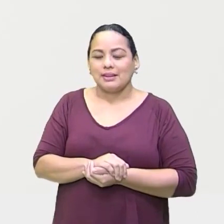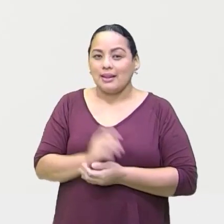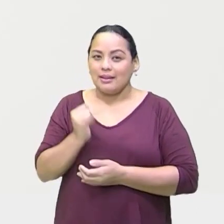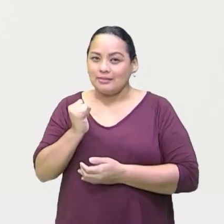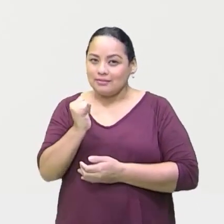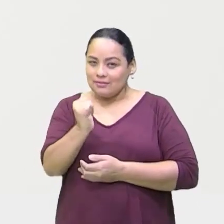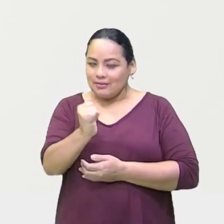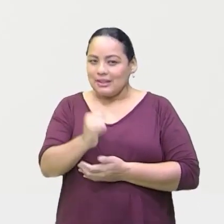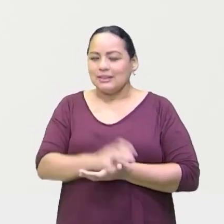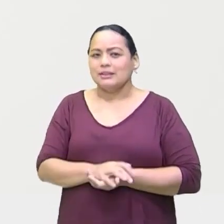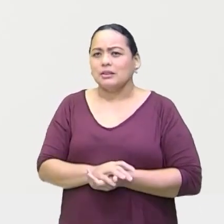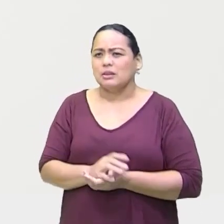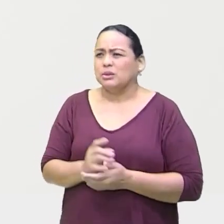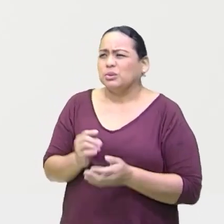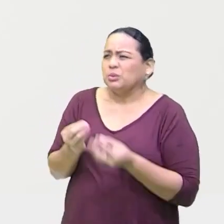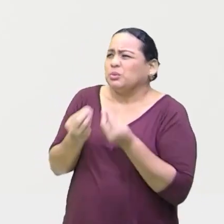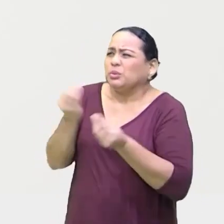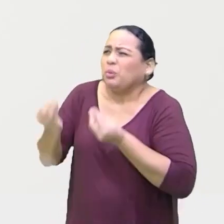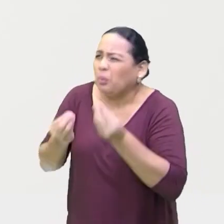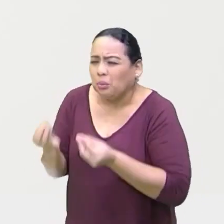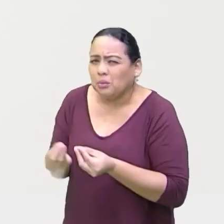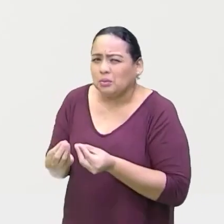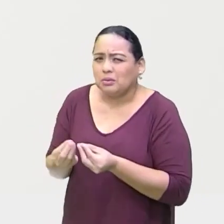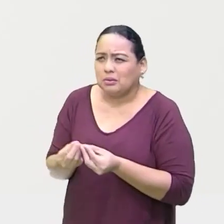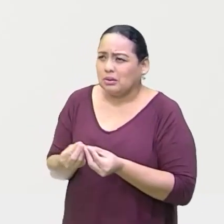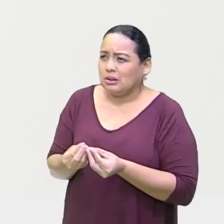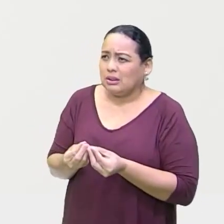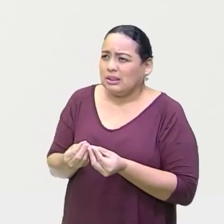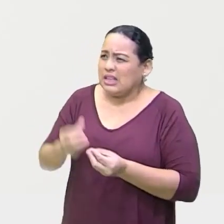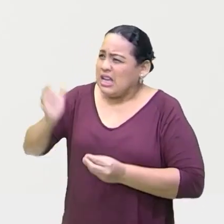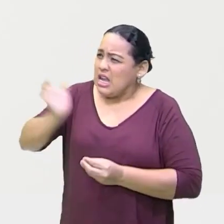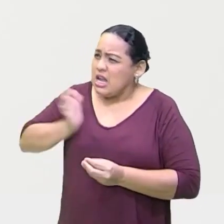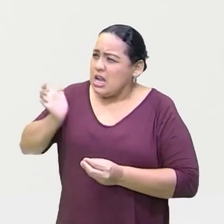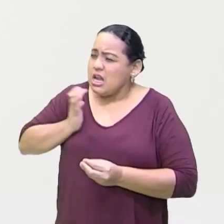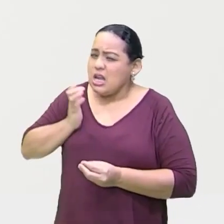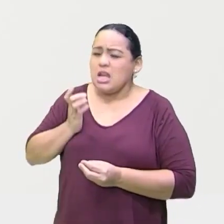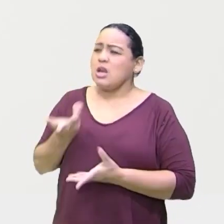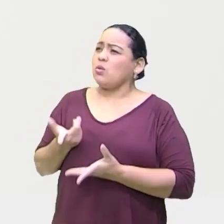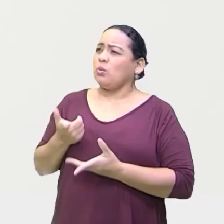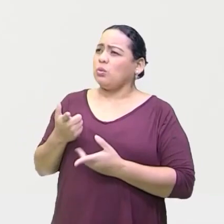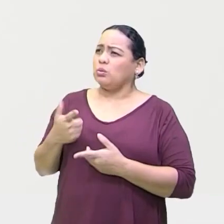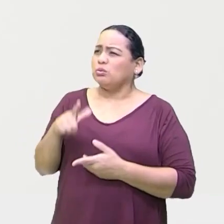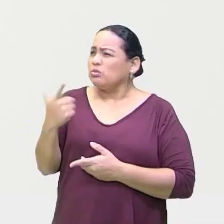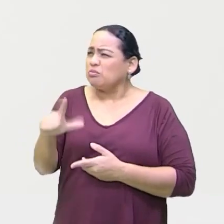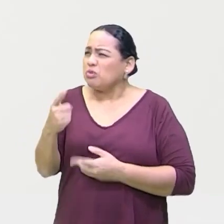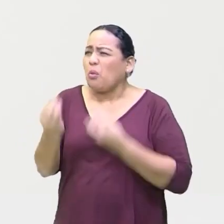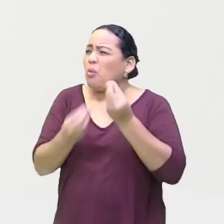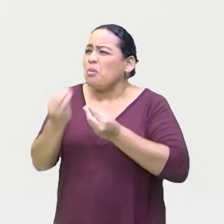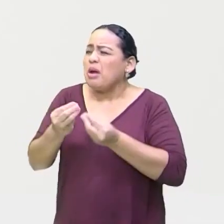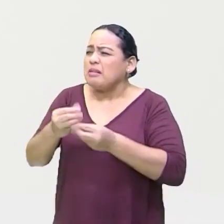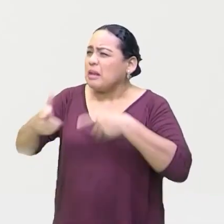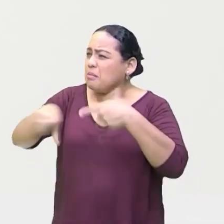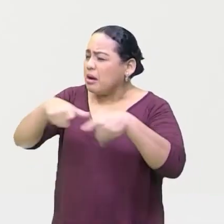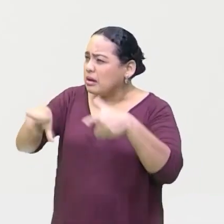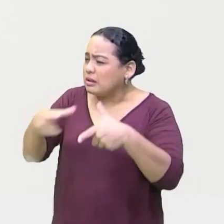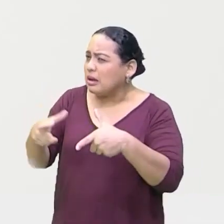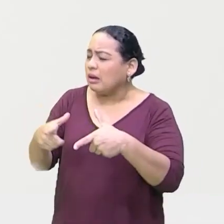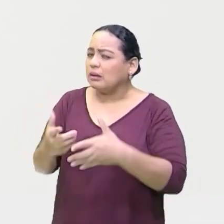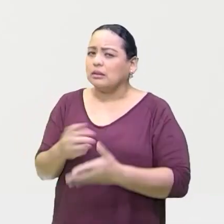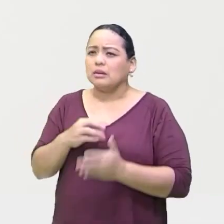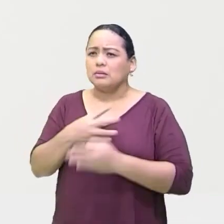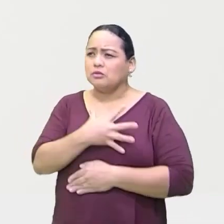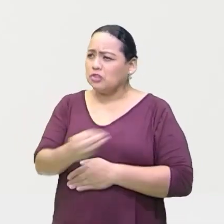Diz assim, como? Não tem como ficar rico sem trabalhar e estudar, filho?